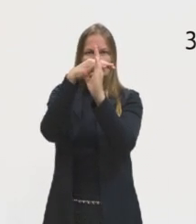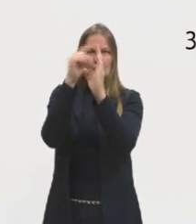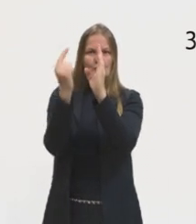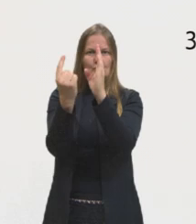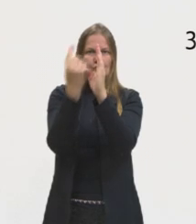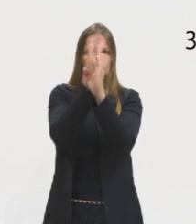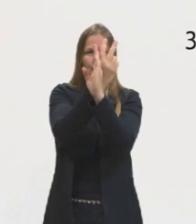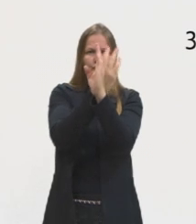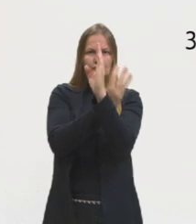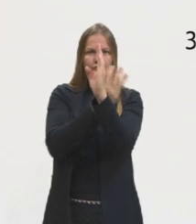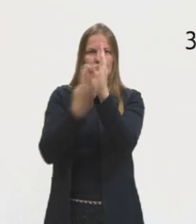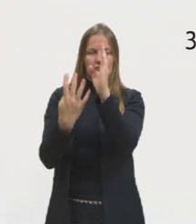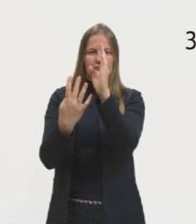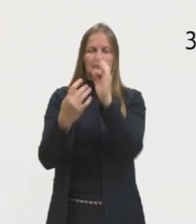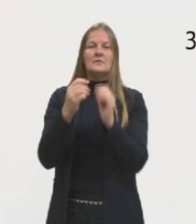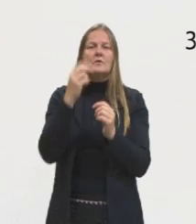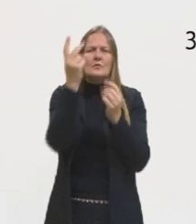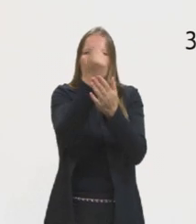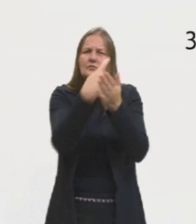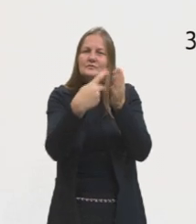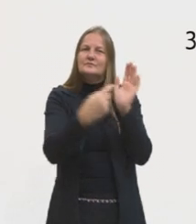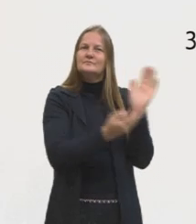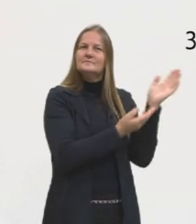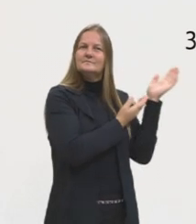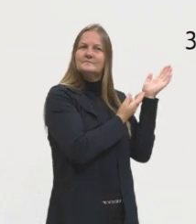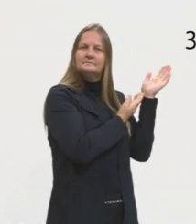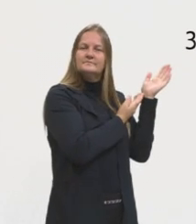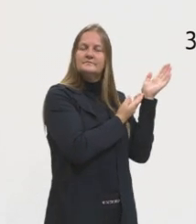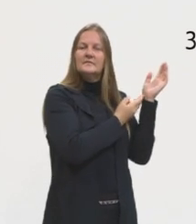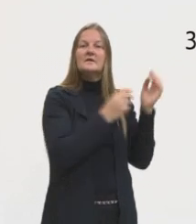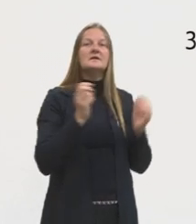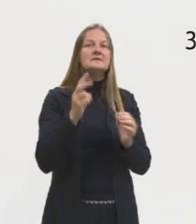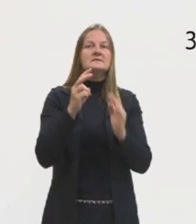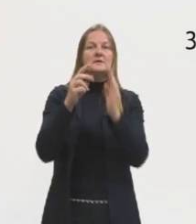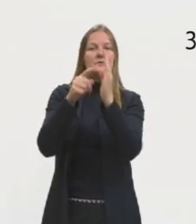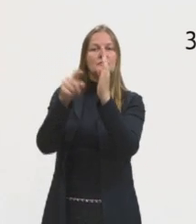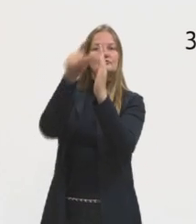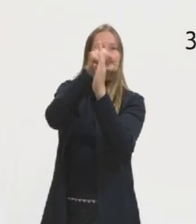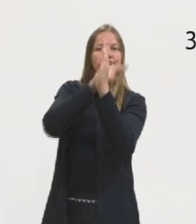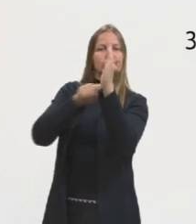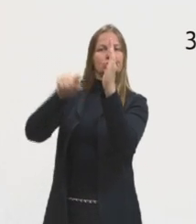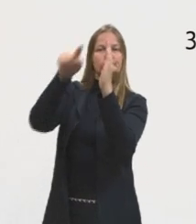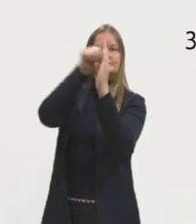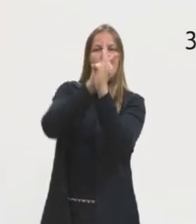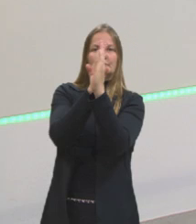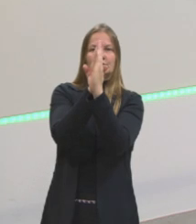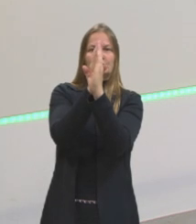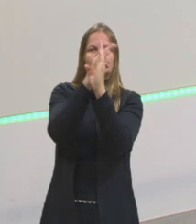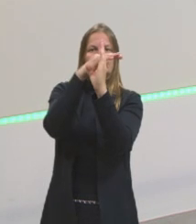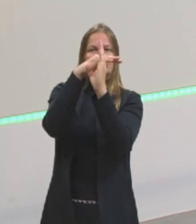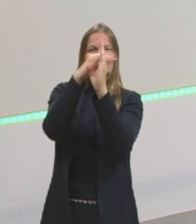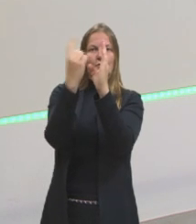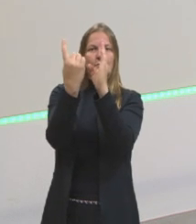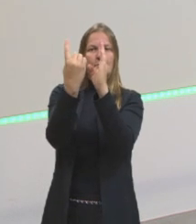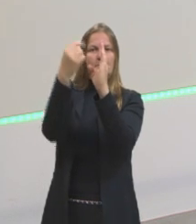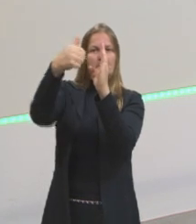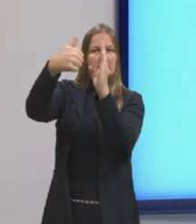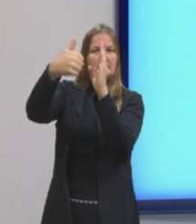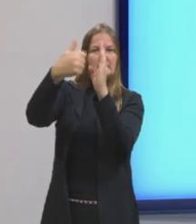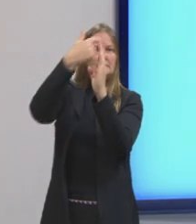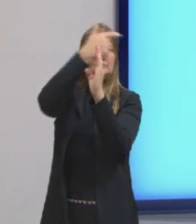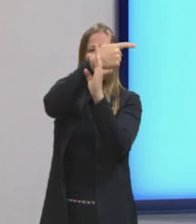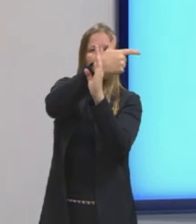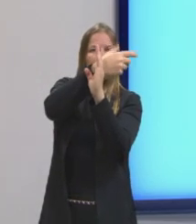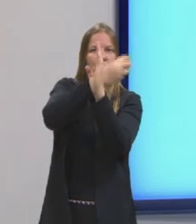quadrantes e aqui nessa figura vocês ver então que no sentido anti-horário eu tenho primeiro o primeiro quadrante depois o